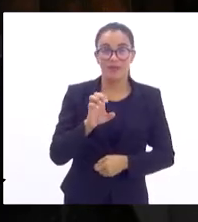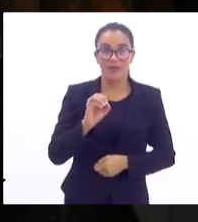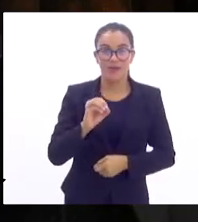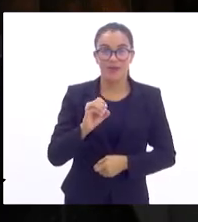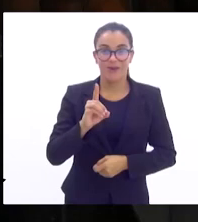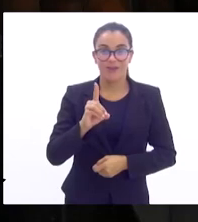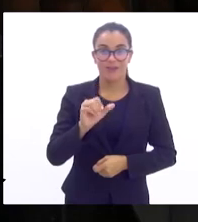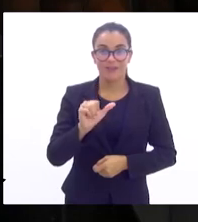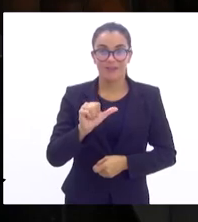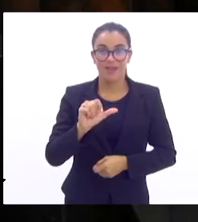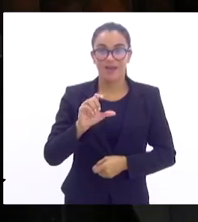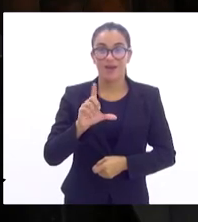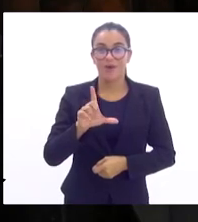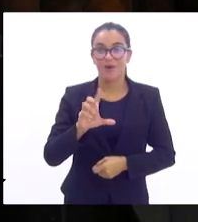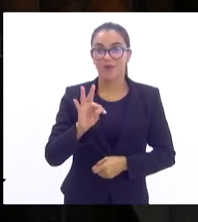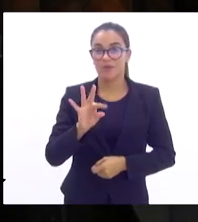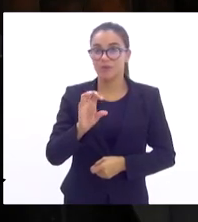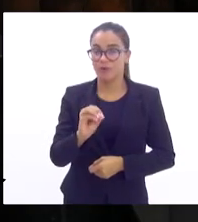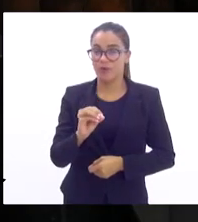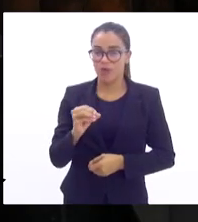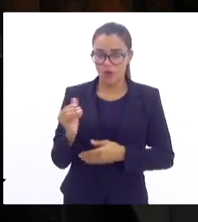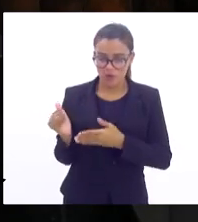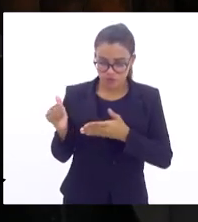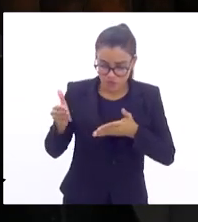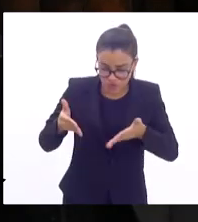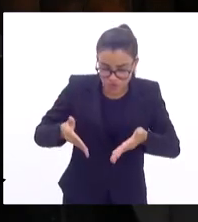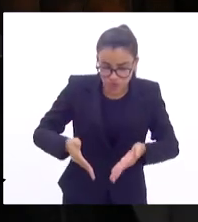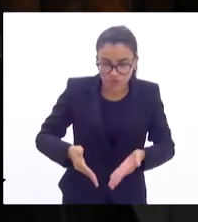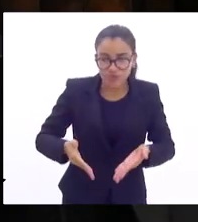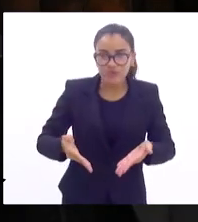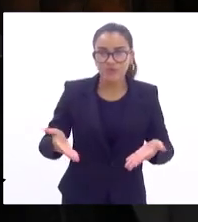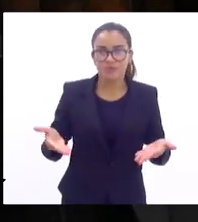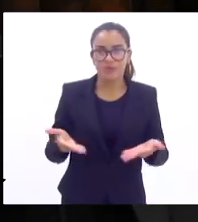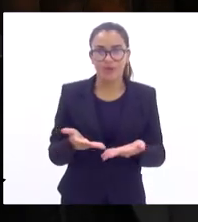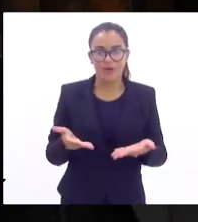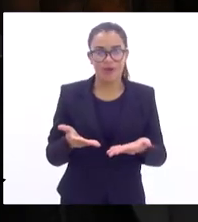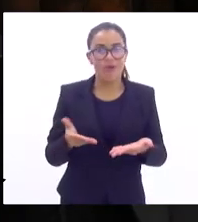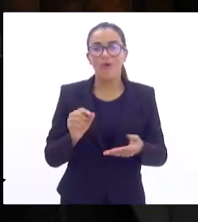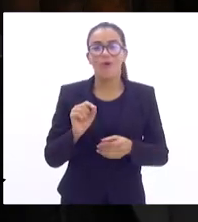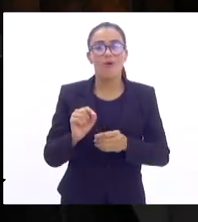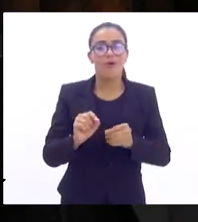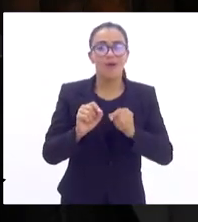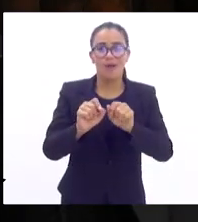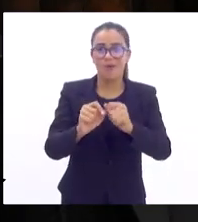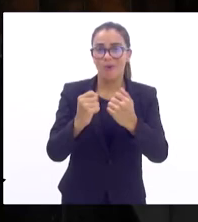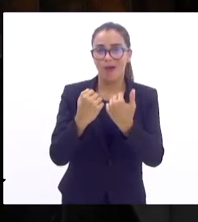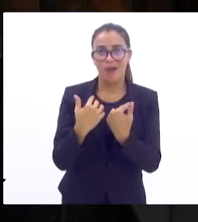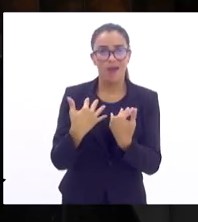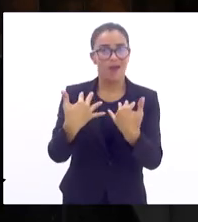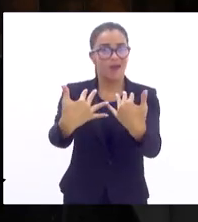eu acabei de chegar senhor presidente da audiência pública